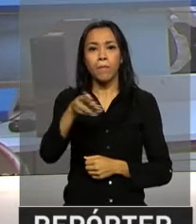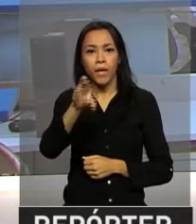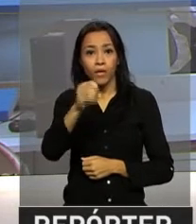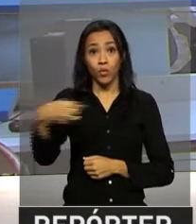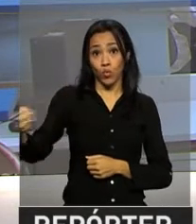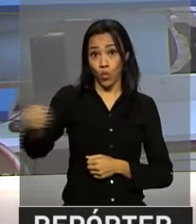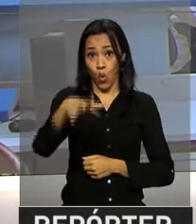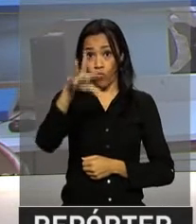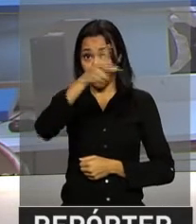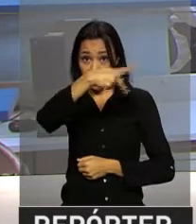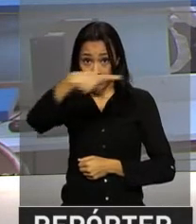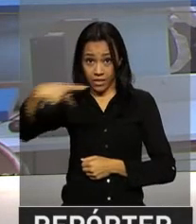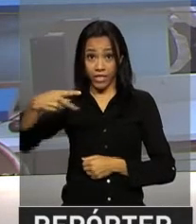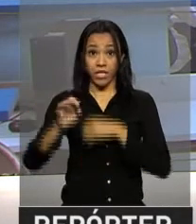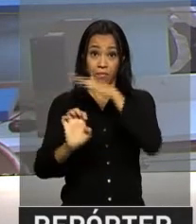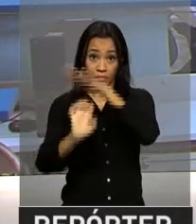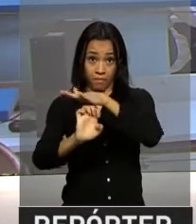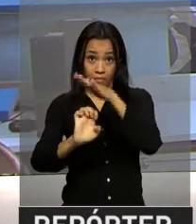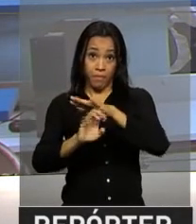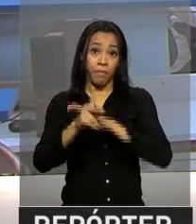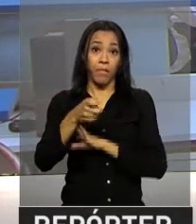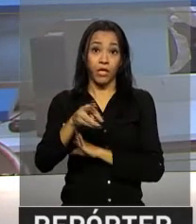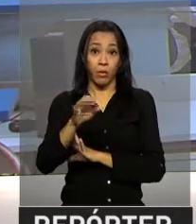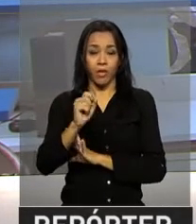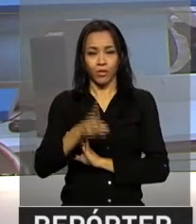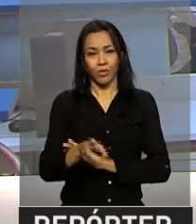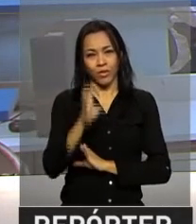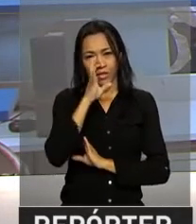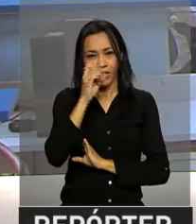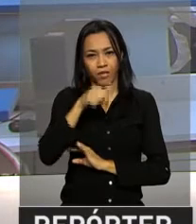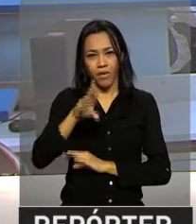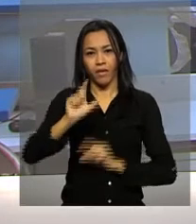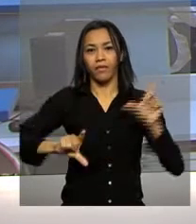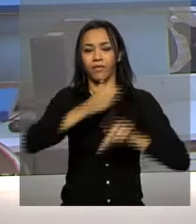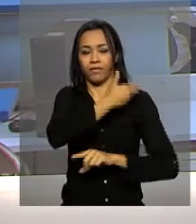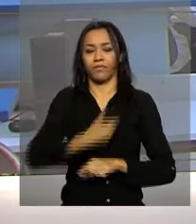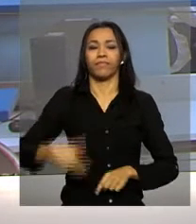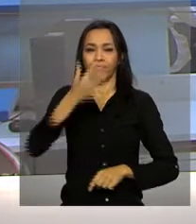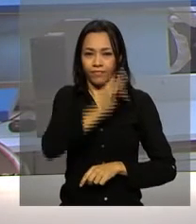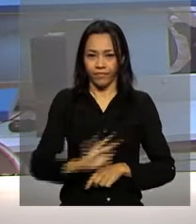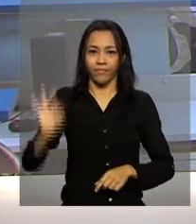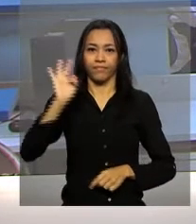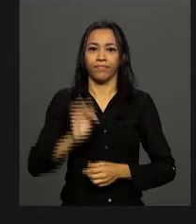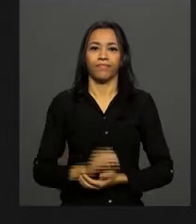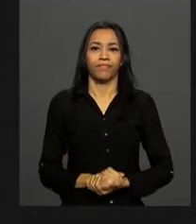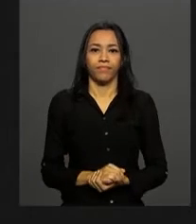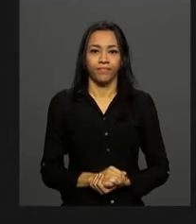novo presidente da Petrobras. Continue na NBR, a TV do Governo Federal.